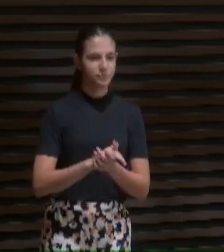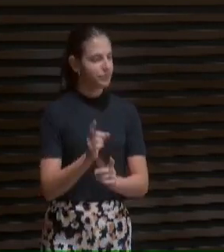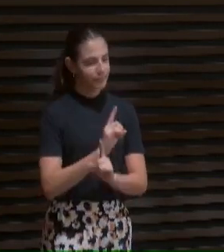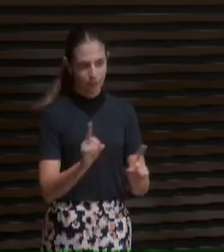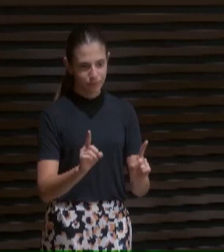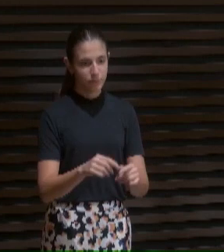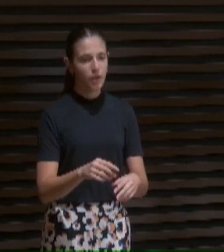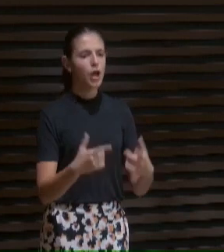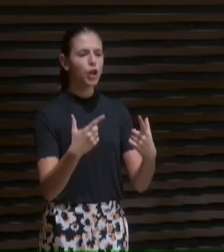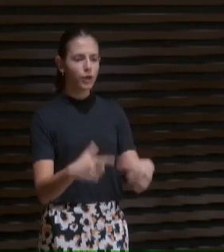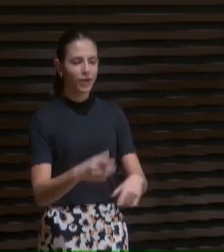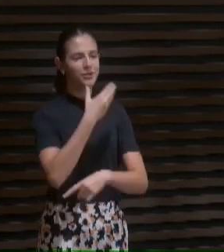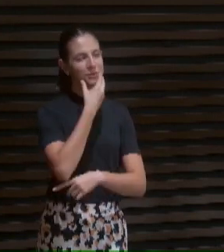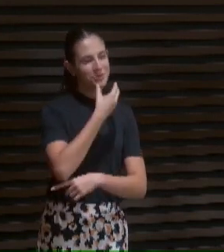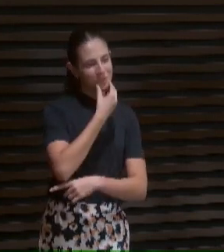Onde eles estão?